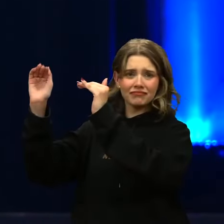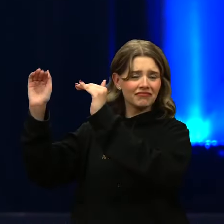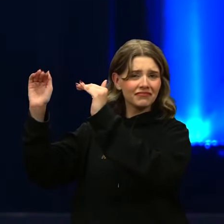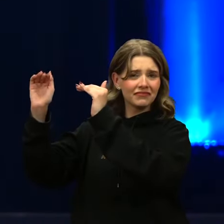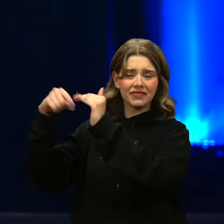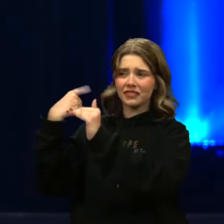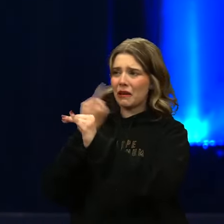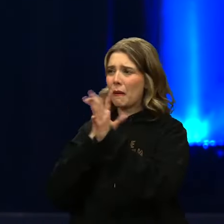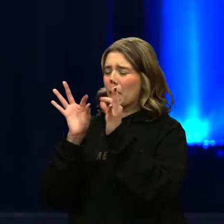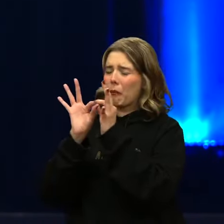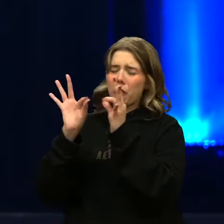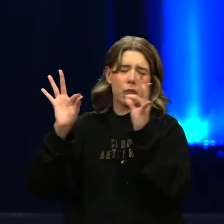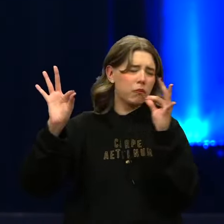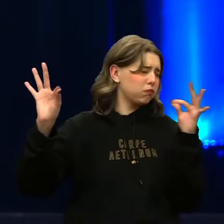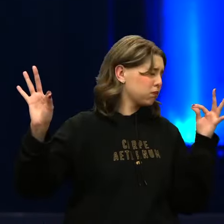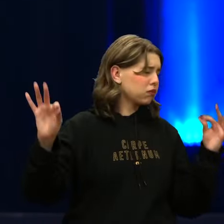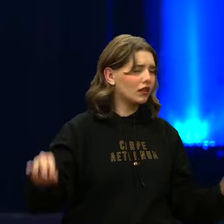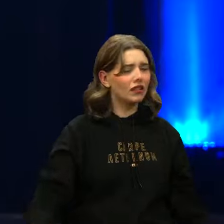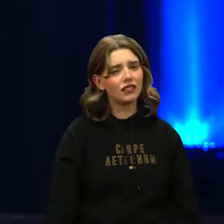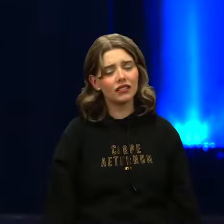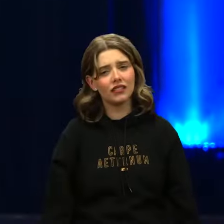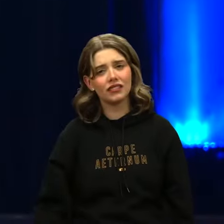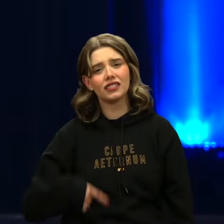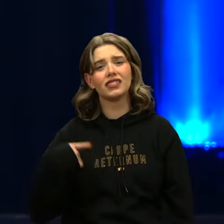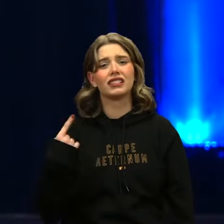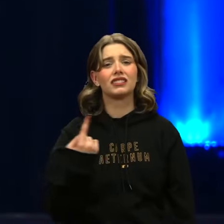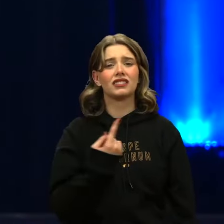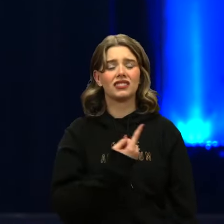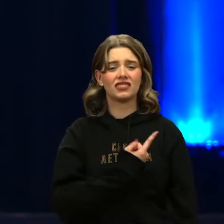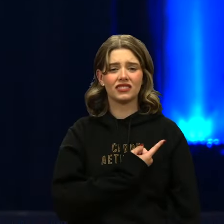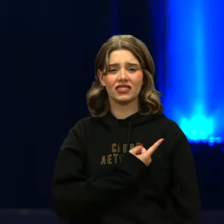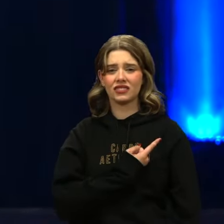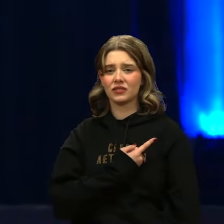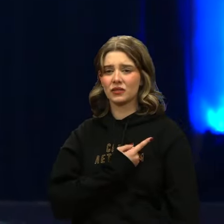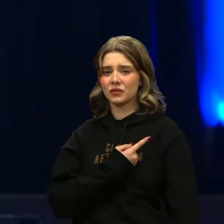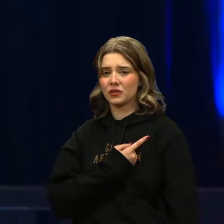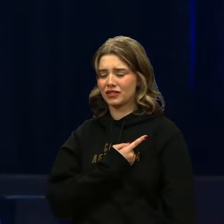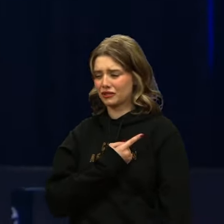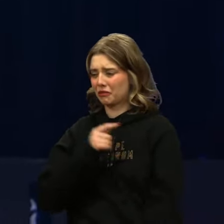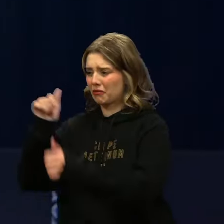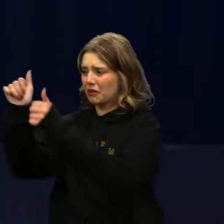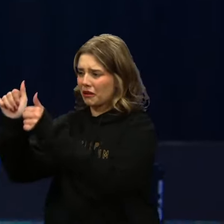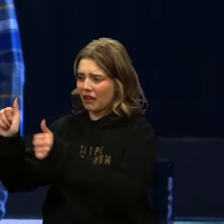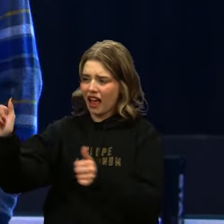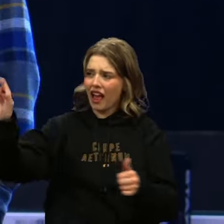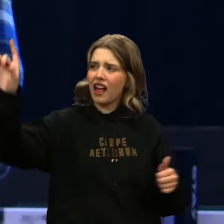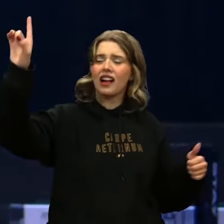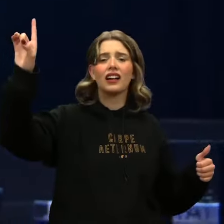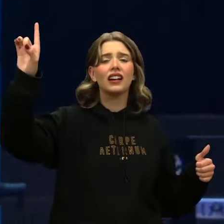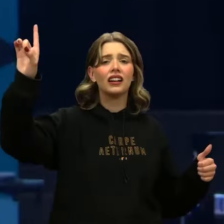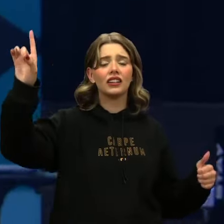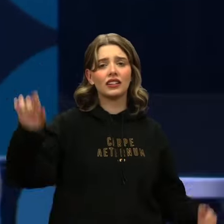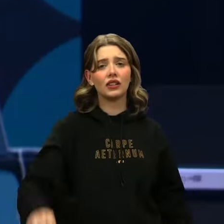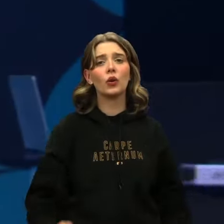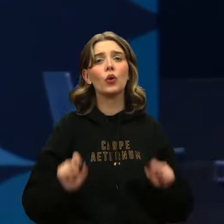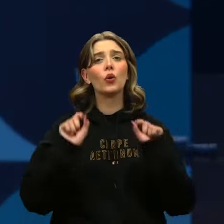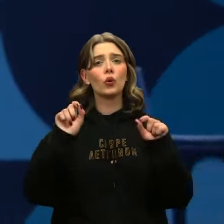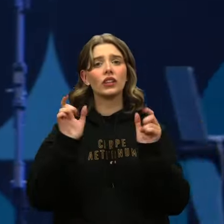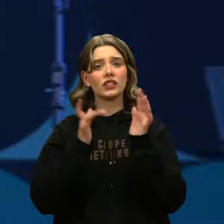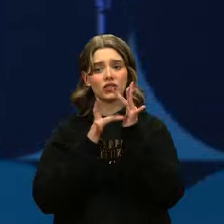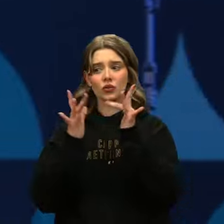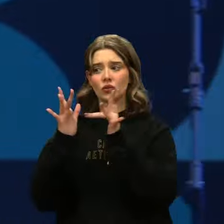nos distanciamos, quando nós saímos de debaixo da cobertura do Senhor. O que Jesus está dizendo para essa